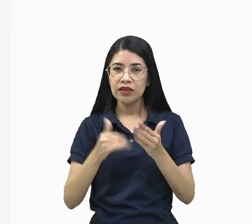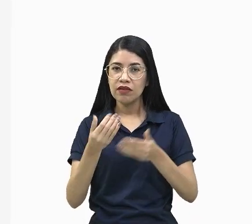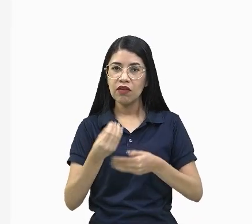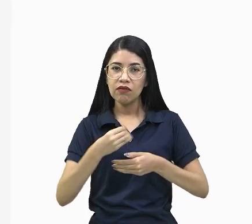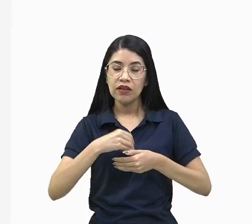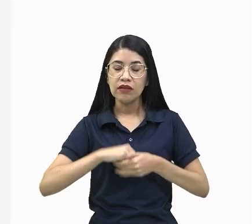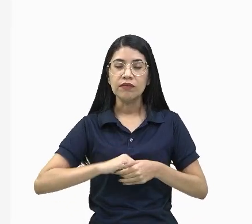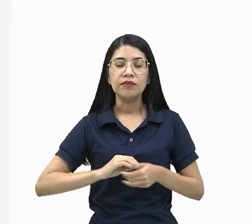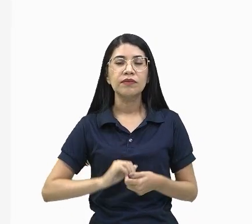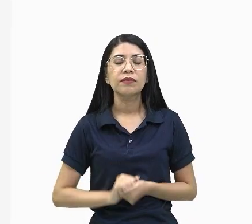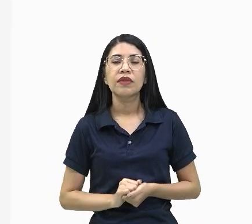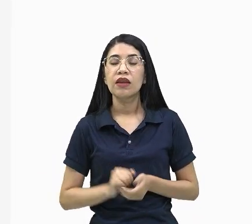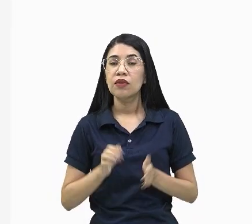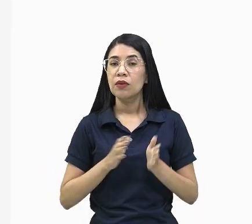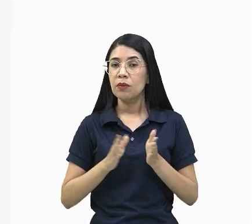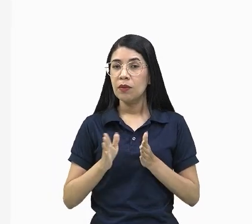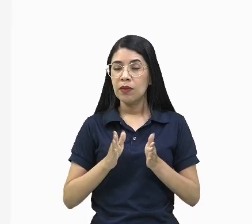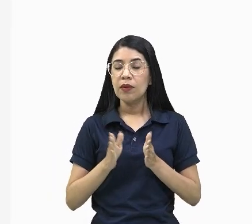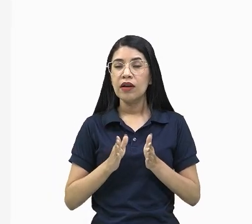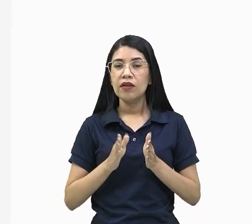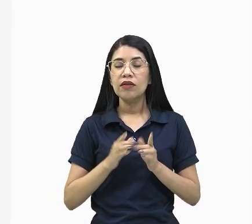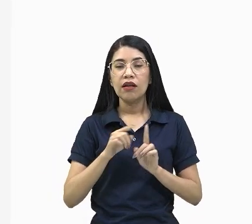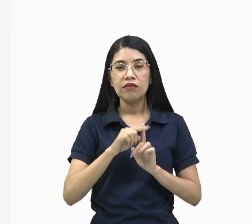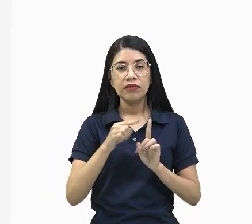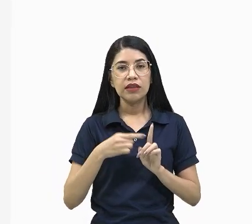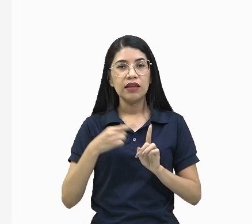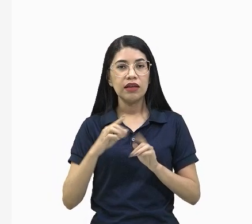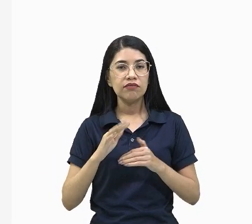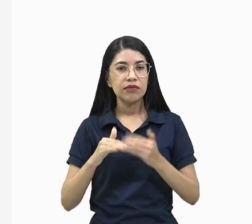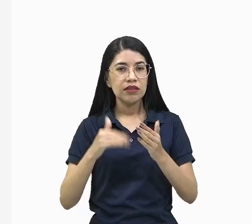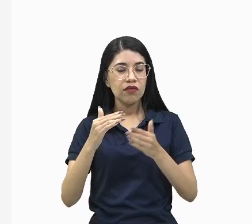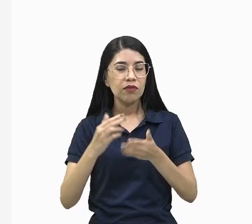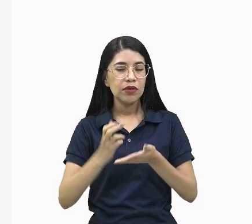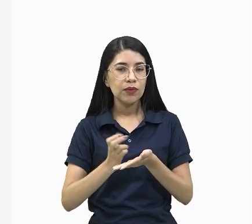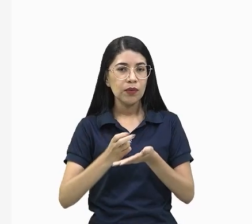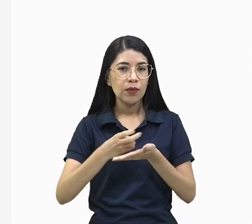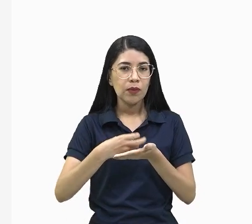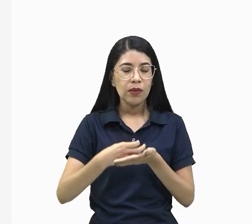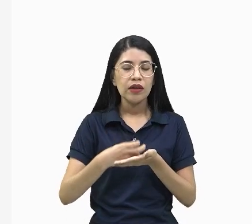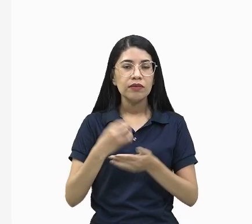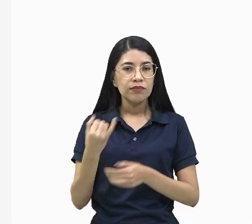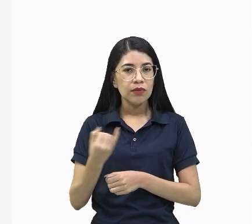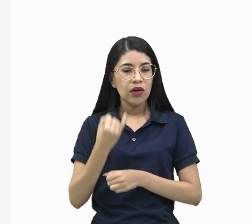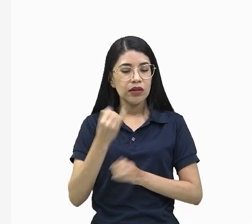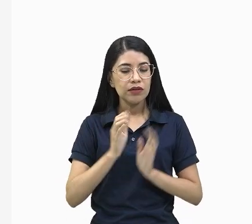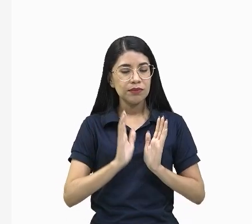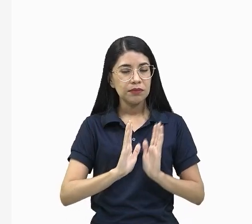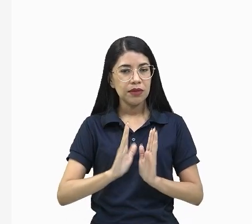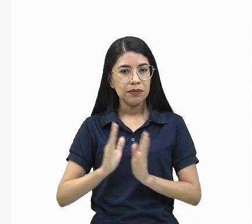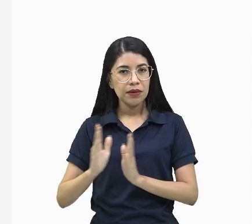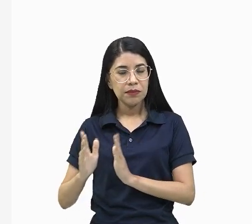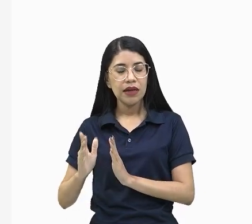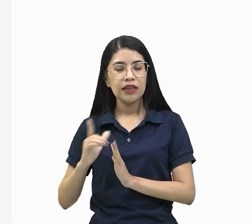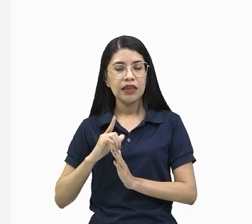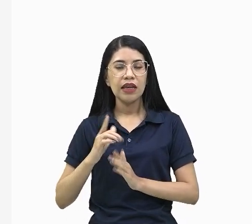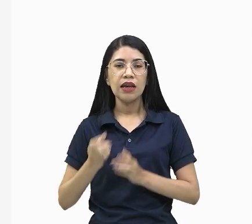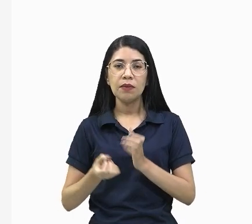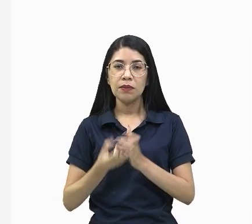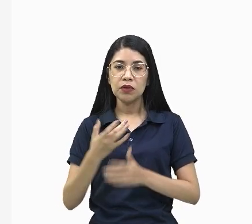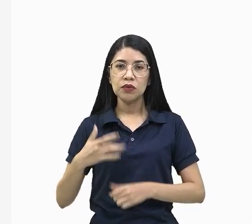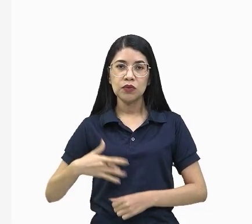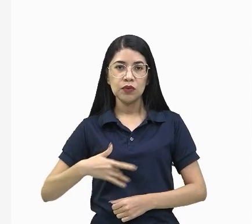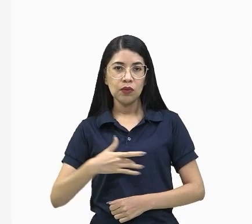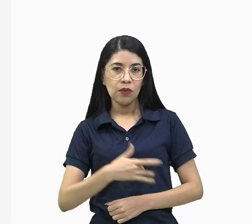a gravidez, esse feto ele passa por estágios de desenvolvimento que são muito importantes, que incluem então a formação de órgãos,